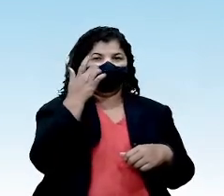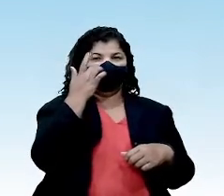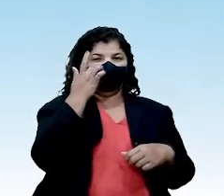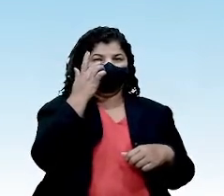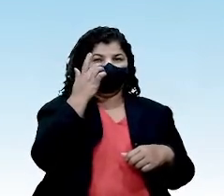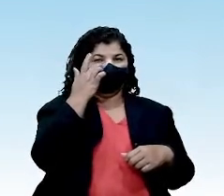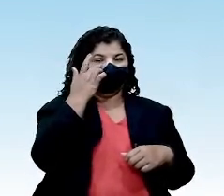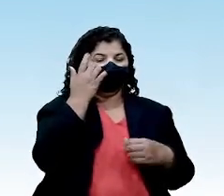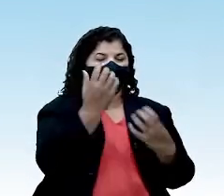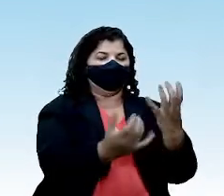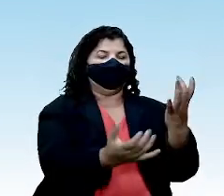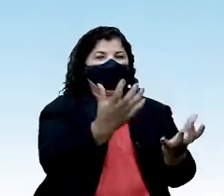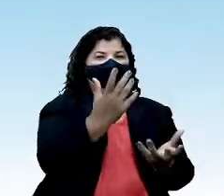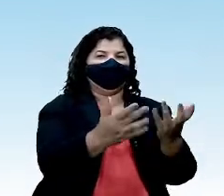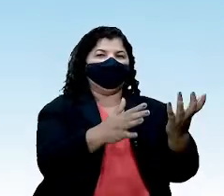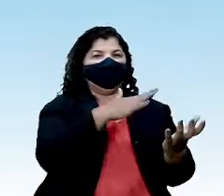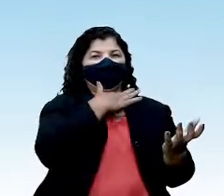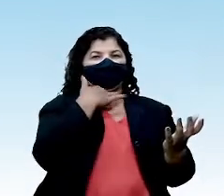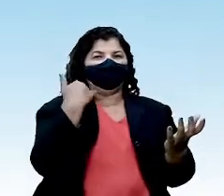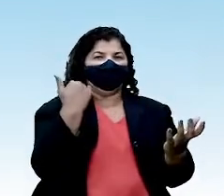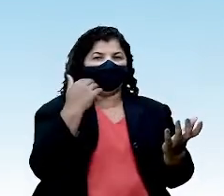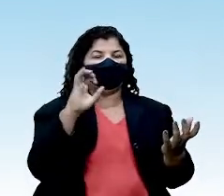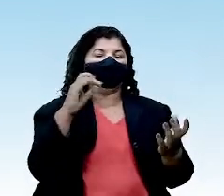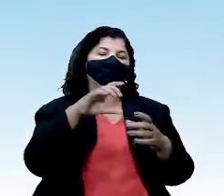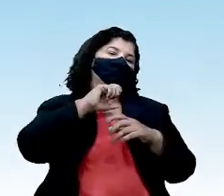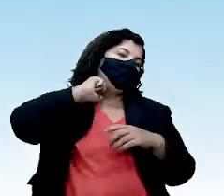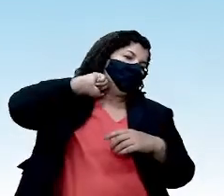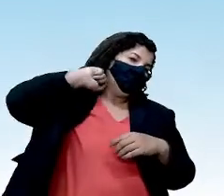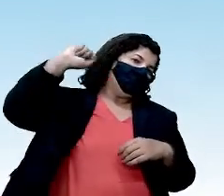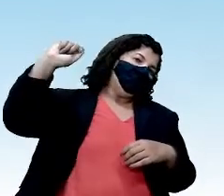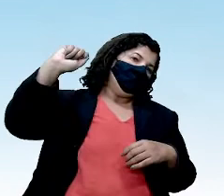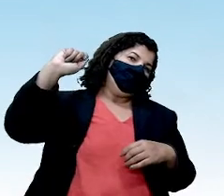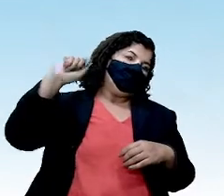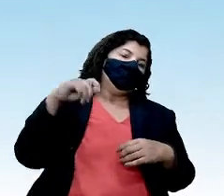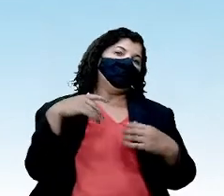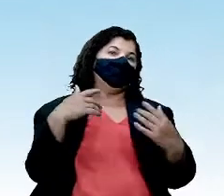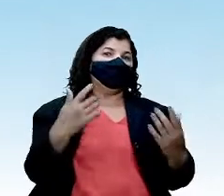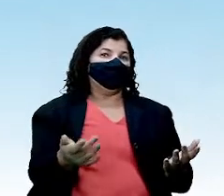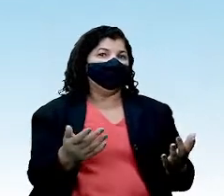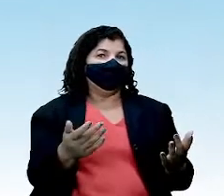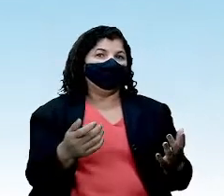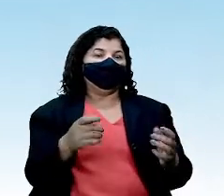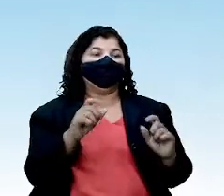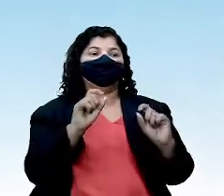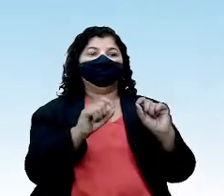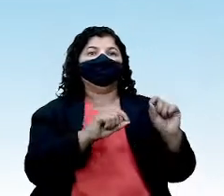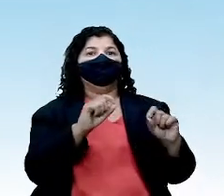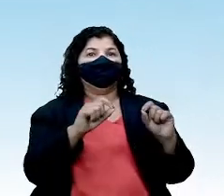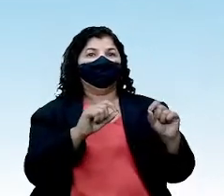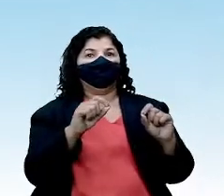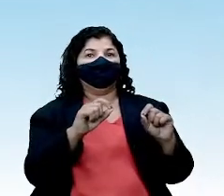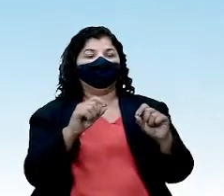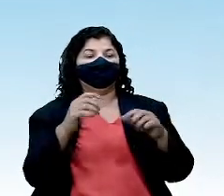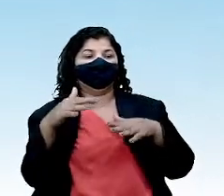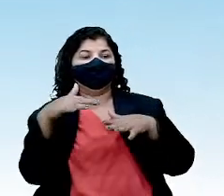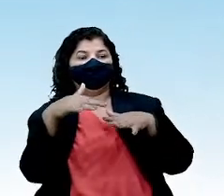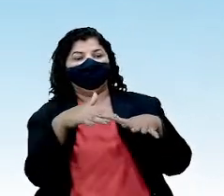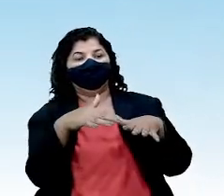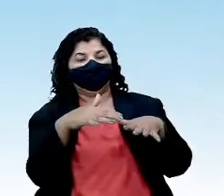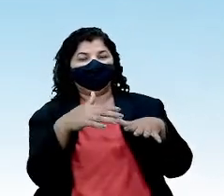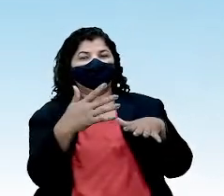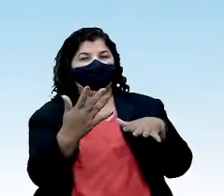na fogueira ou na forca. E dessa forma, o que? Estendia a